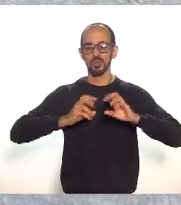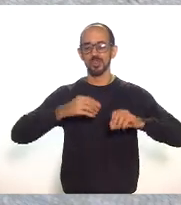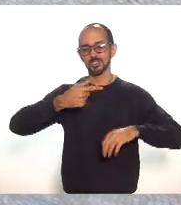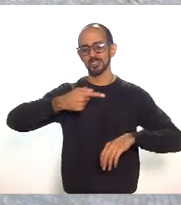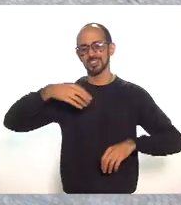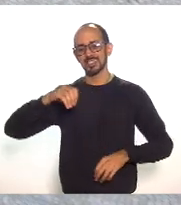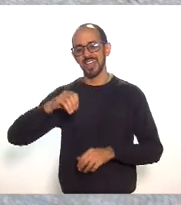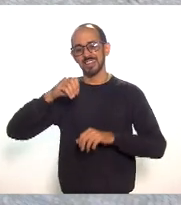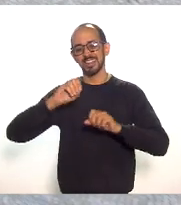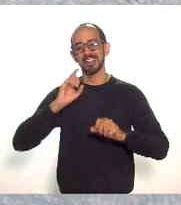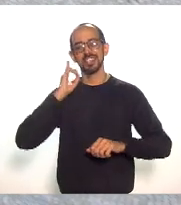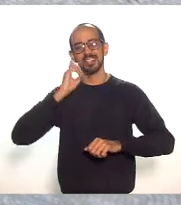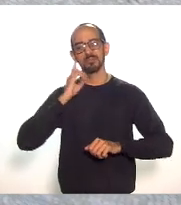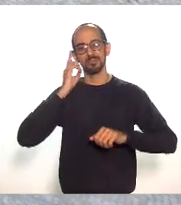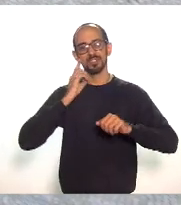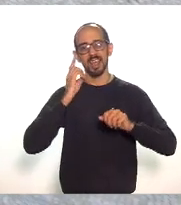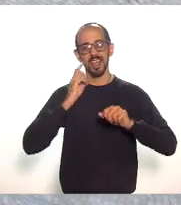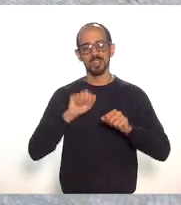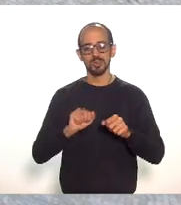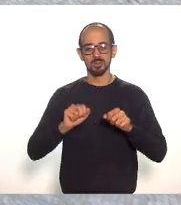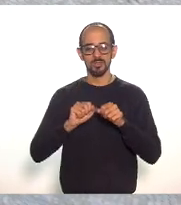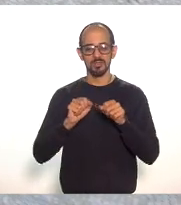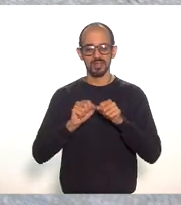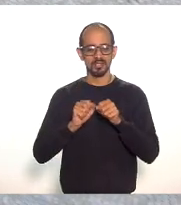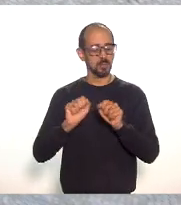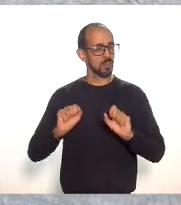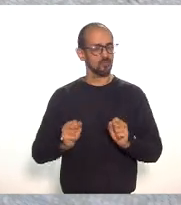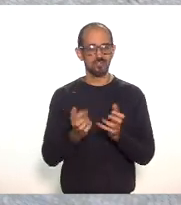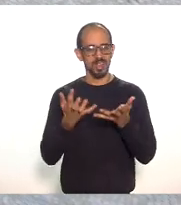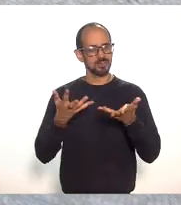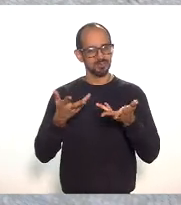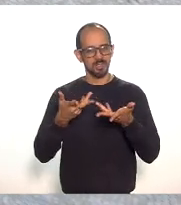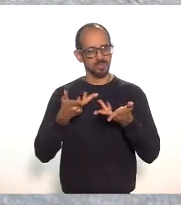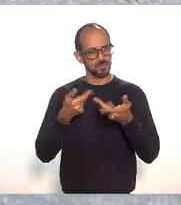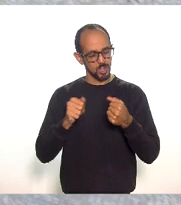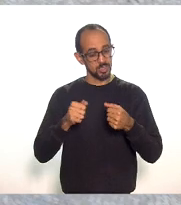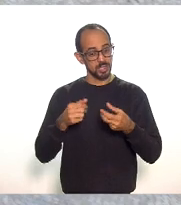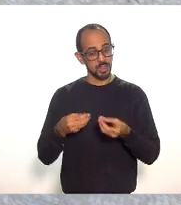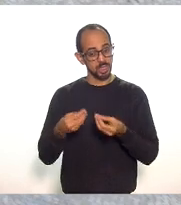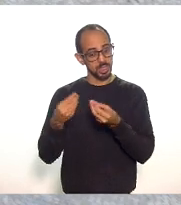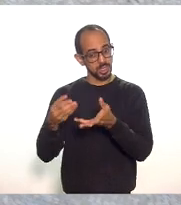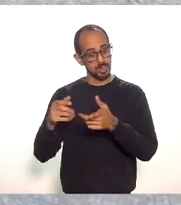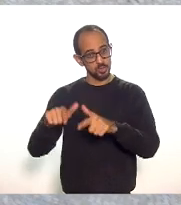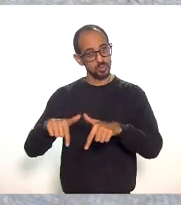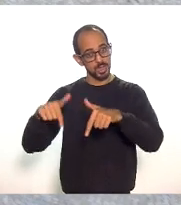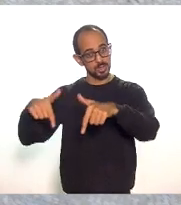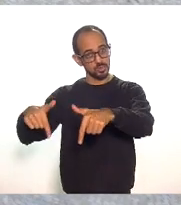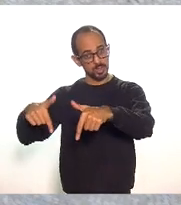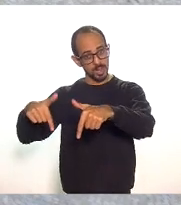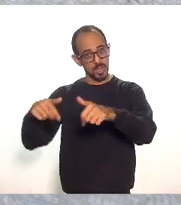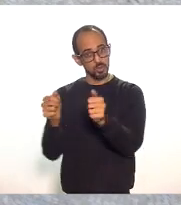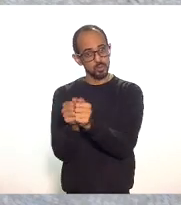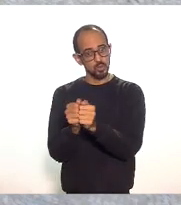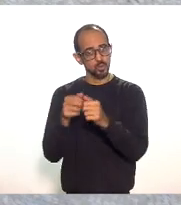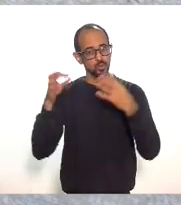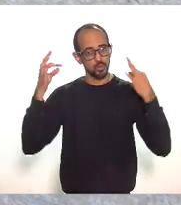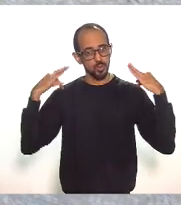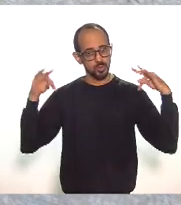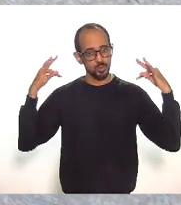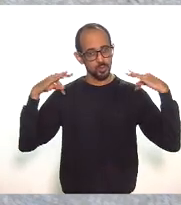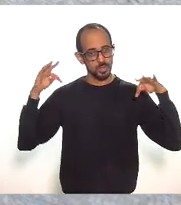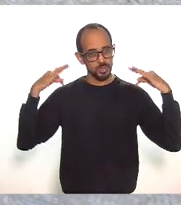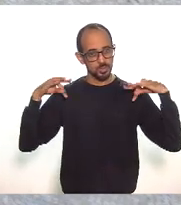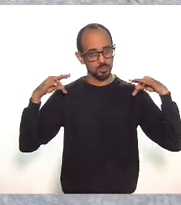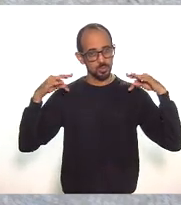estaduais, abrilhantando aquela festa e entregando o certificado, através da Comissão de Turismo e da Assembleia Legislativa,